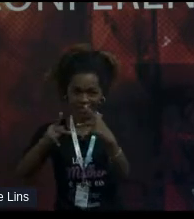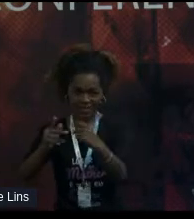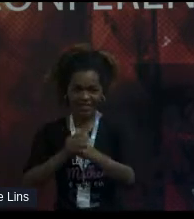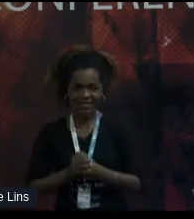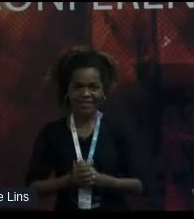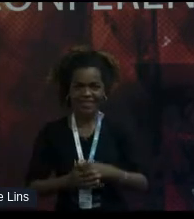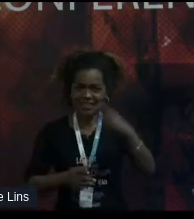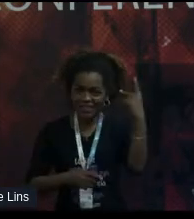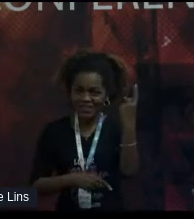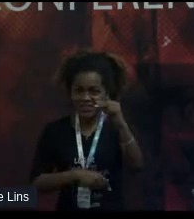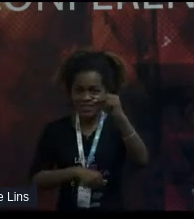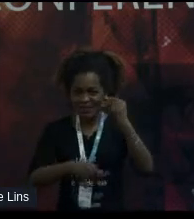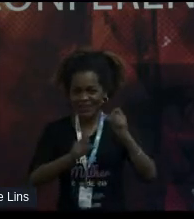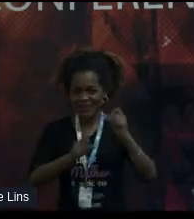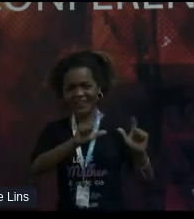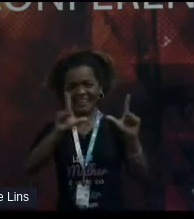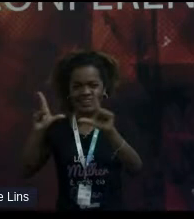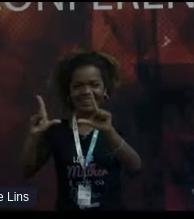Então, vamos ver.